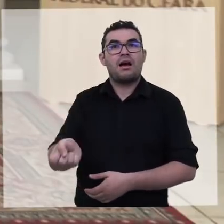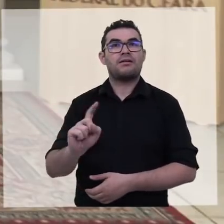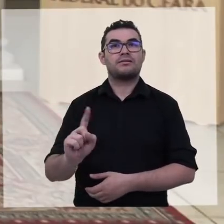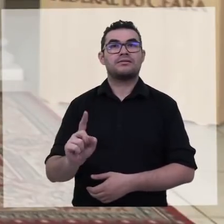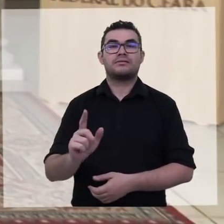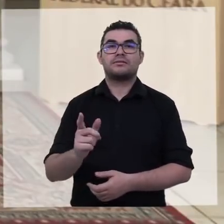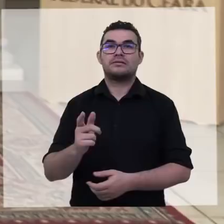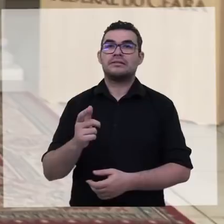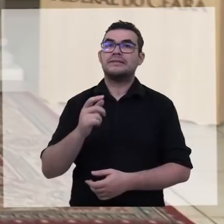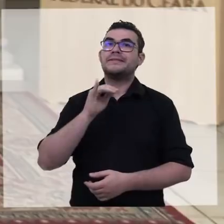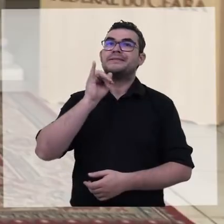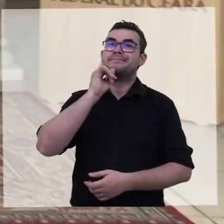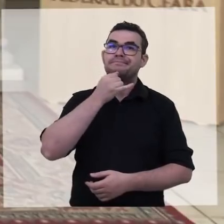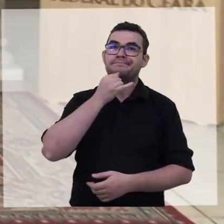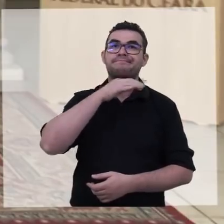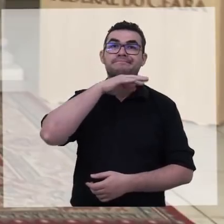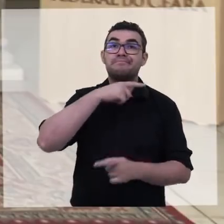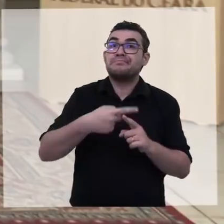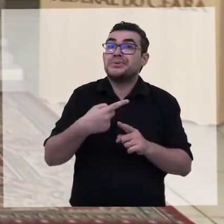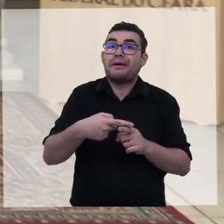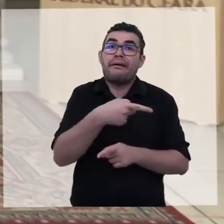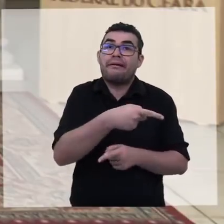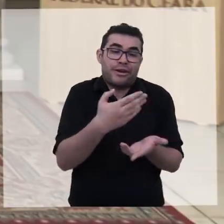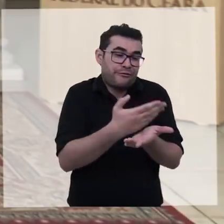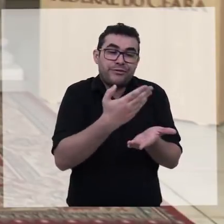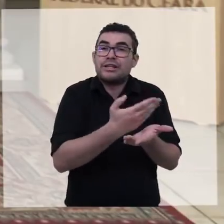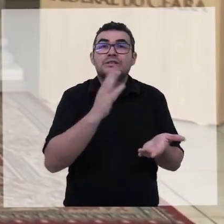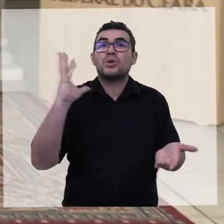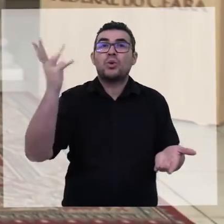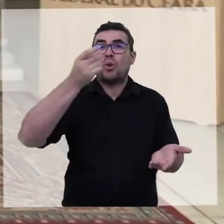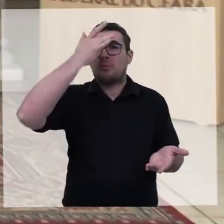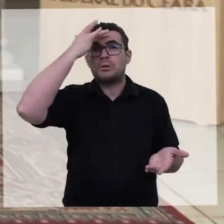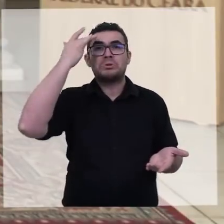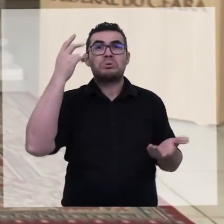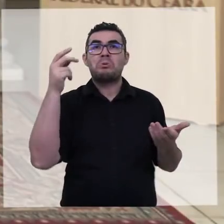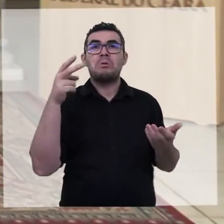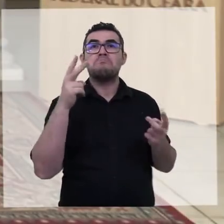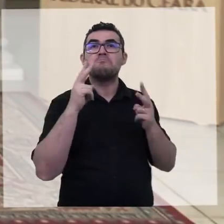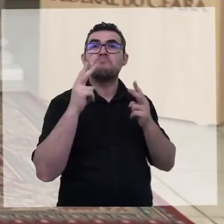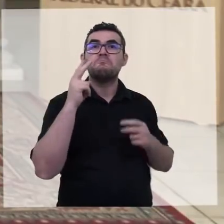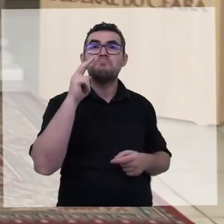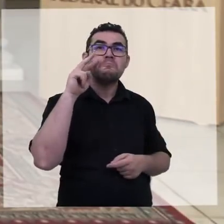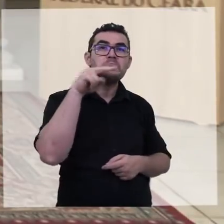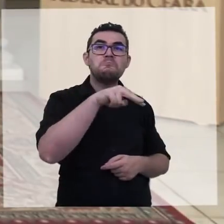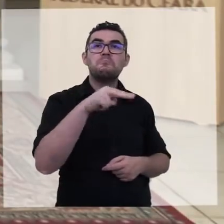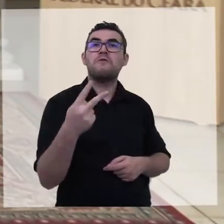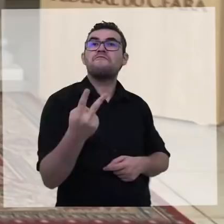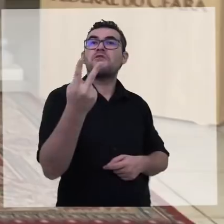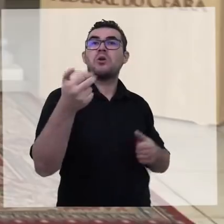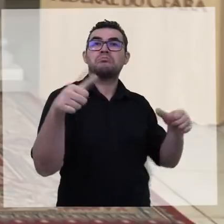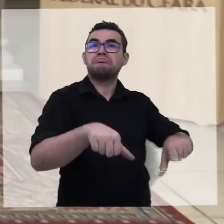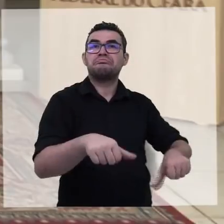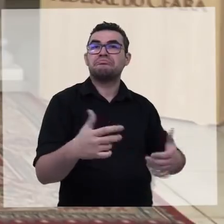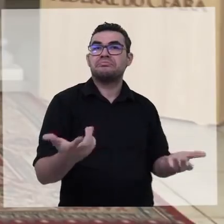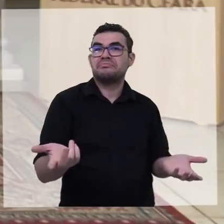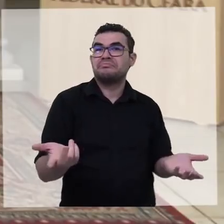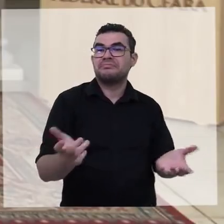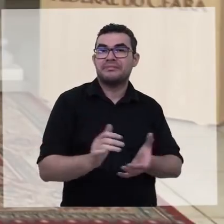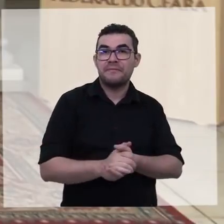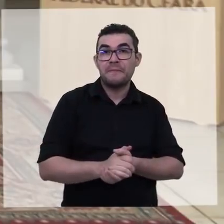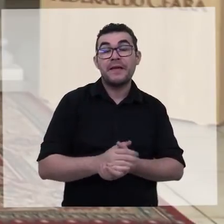era deprimente a situação. E porque a revista estava em discreto, né? Aí eu